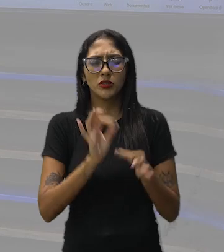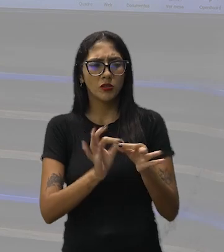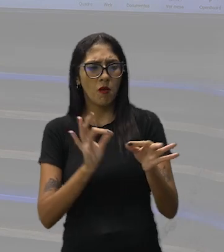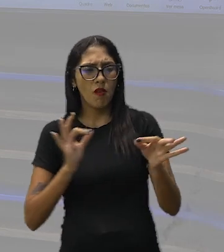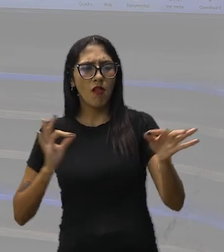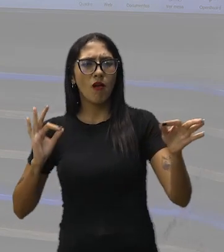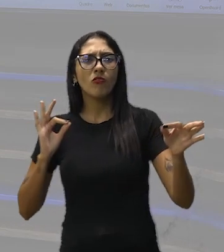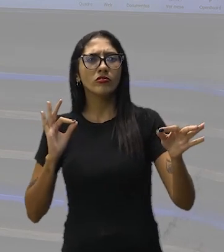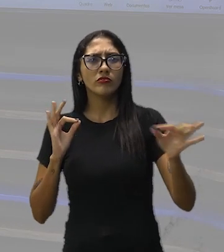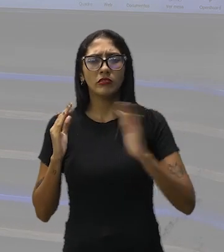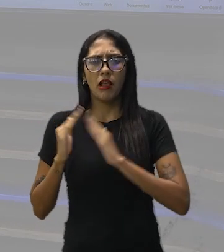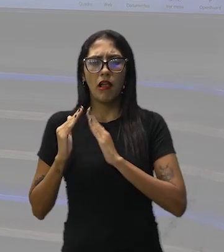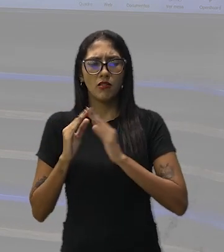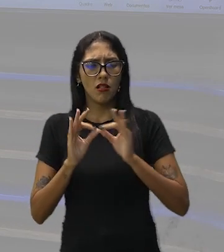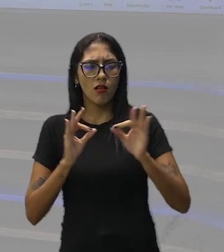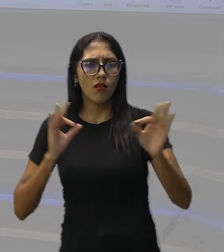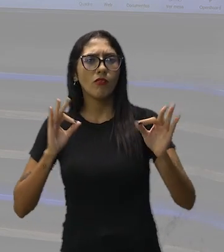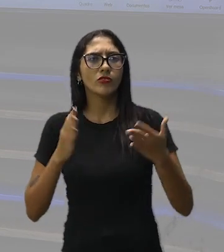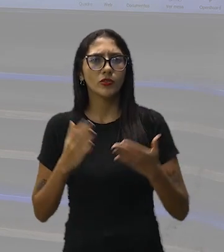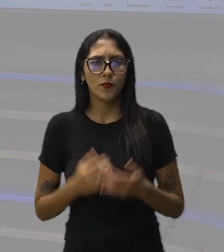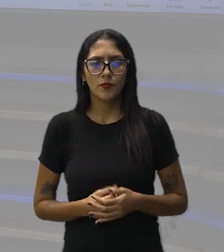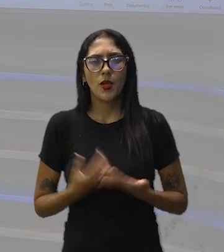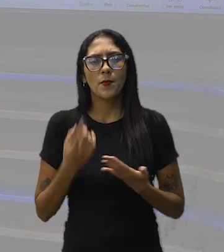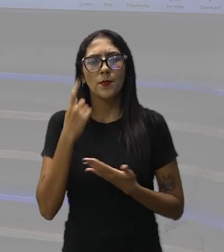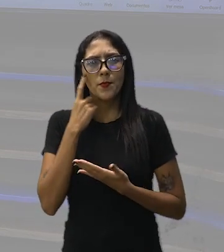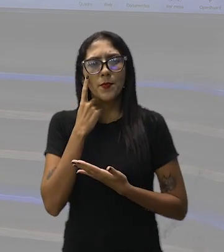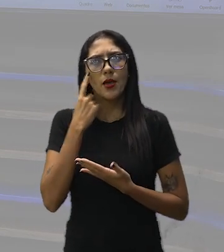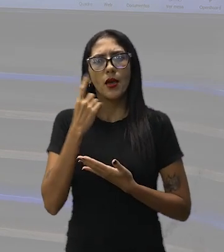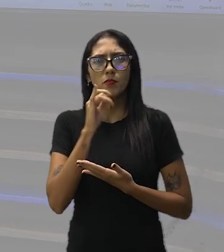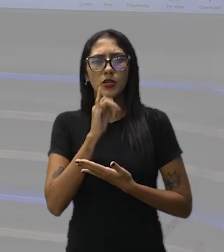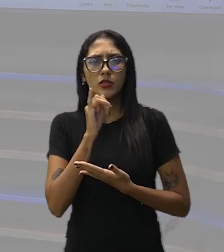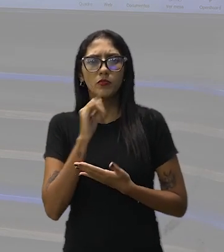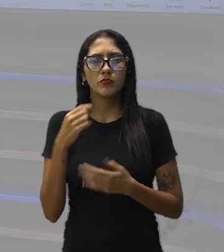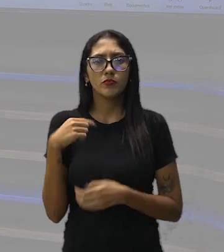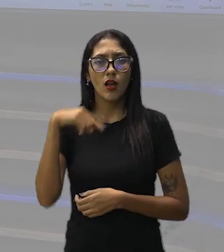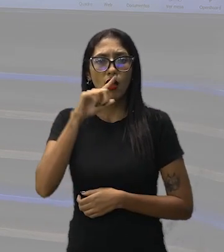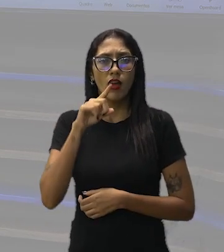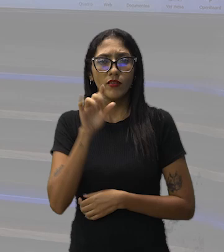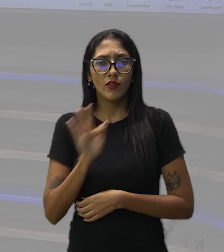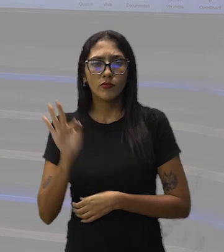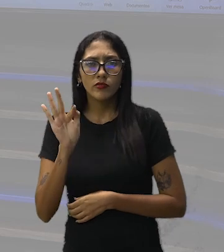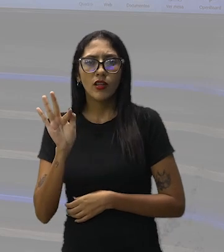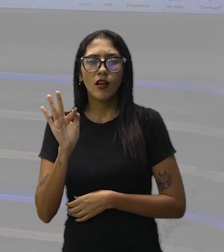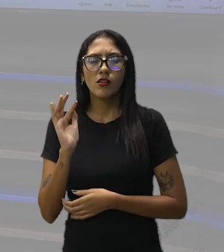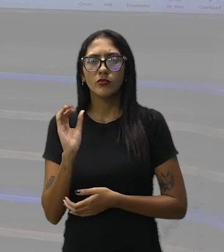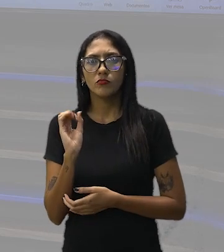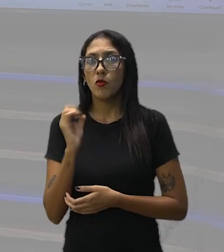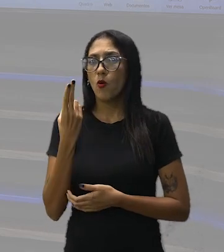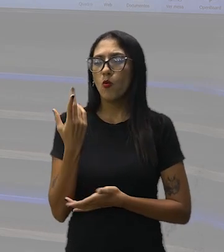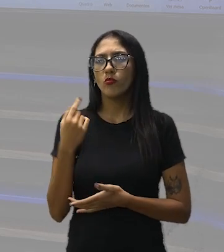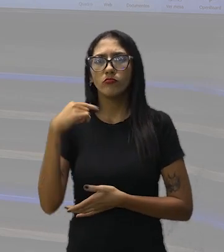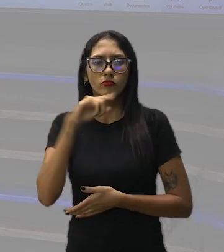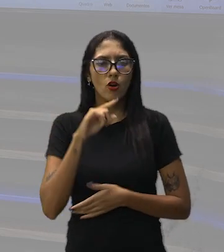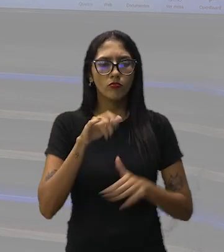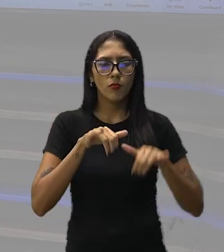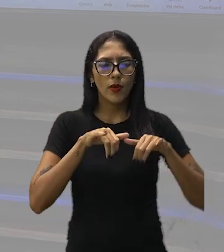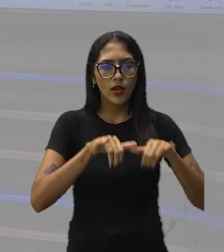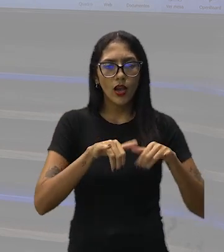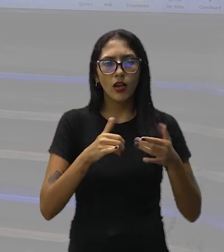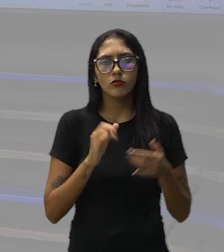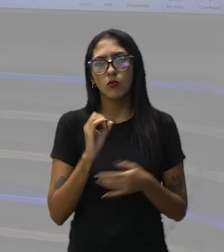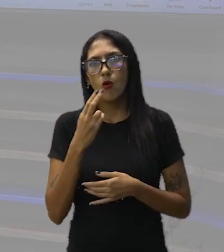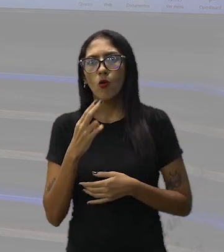da tua casa. Eu preciso ir, de repente, na faculdade, preciso ir, de repente, no mercado, eu quero